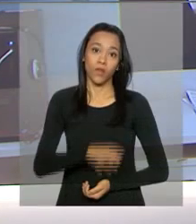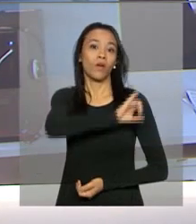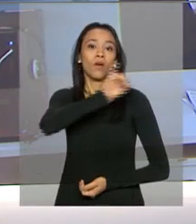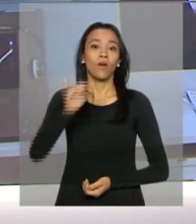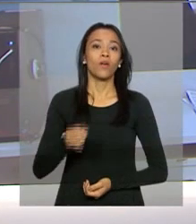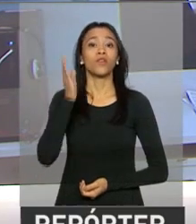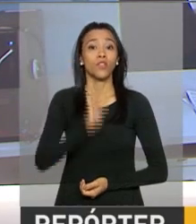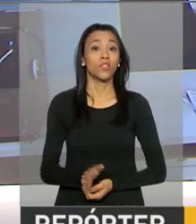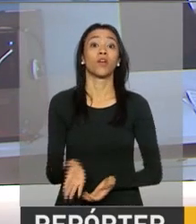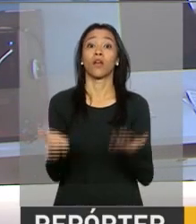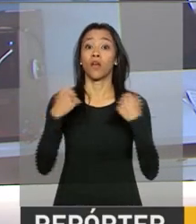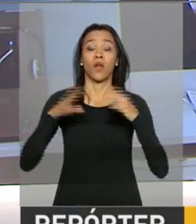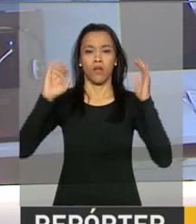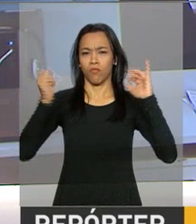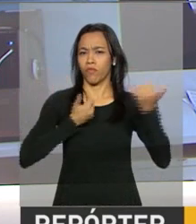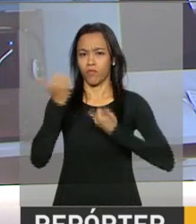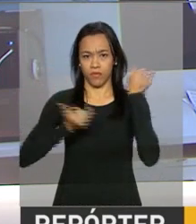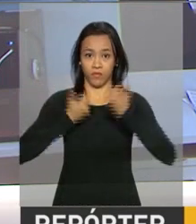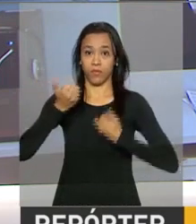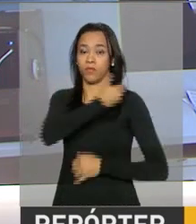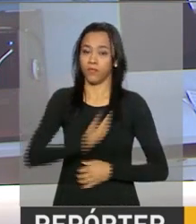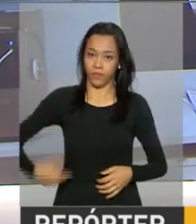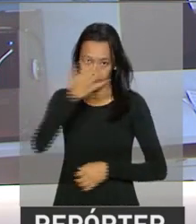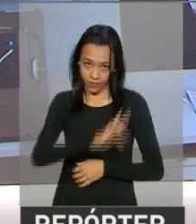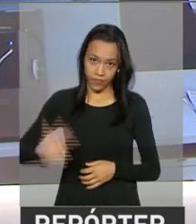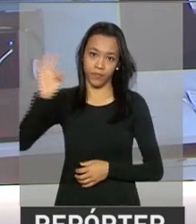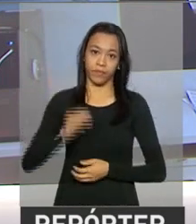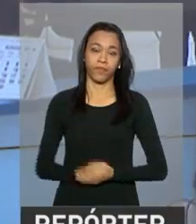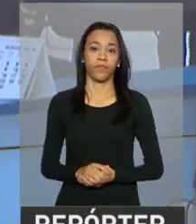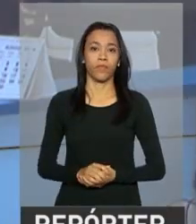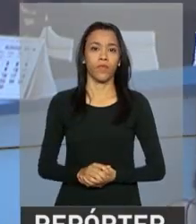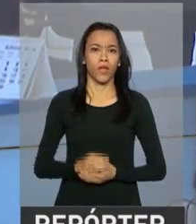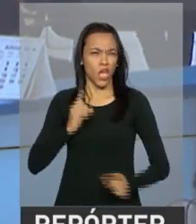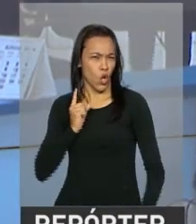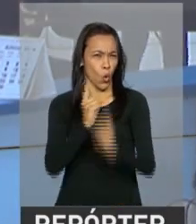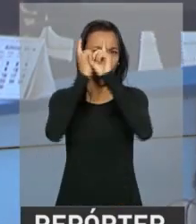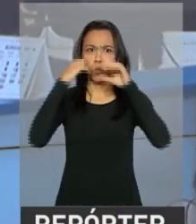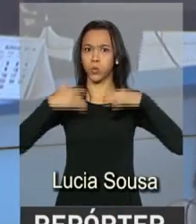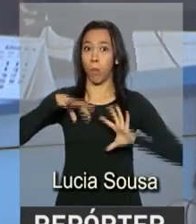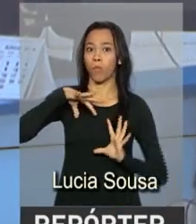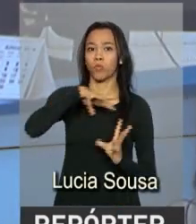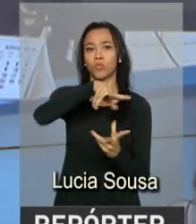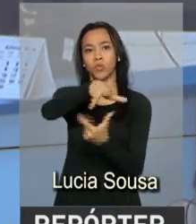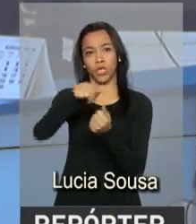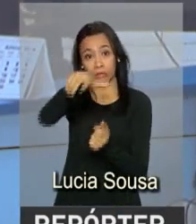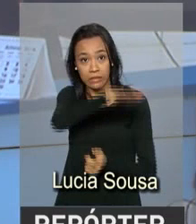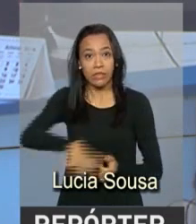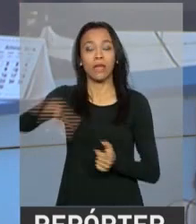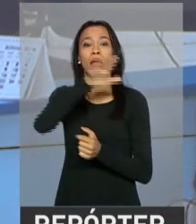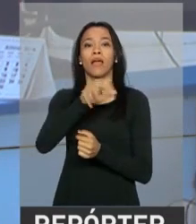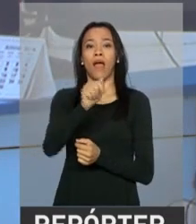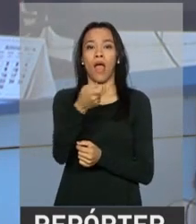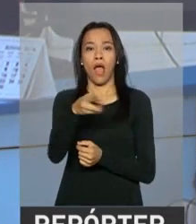Olá, estamos de volta com o repórter NBR e as notícias do governo federal. O maior encontro mundial do agronegócio discute em São